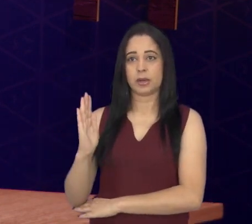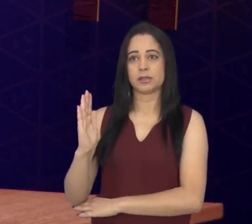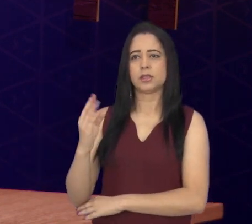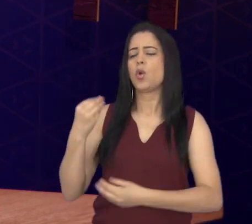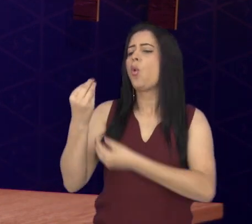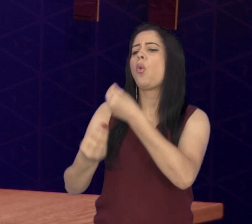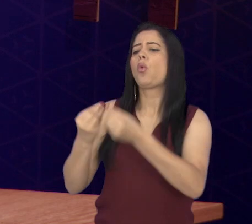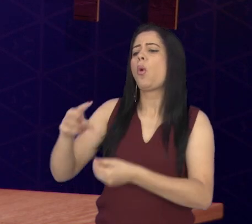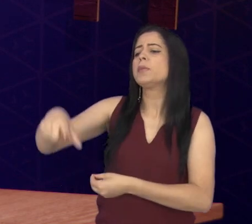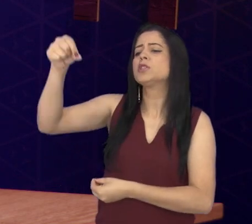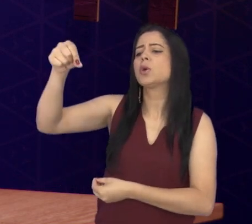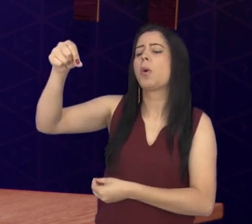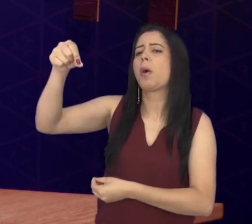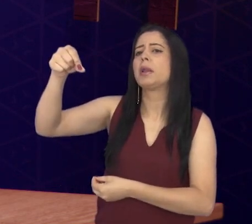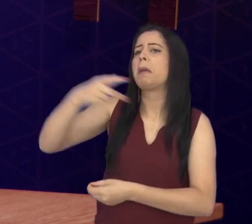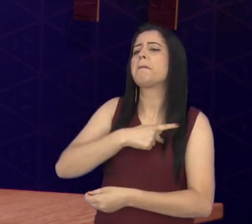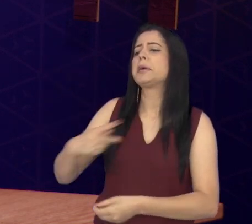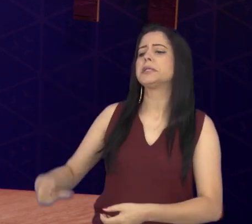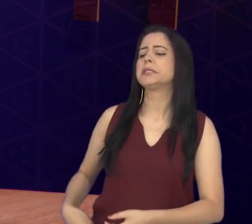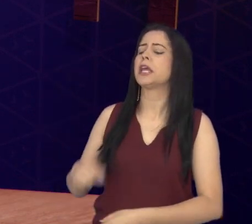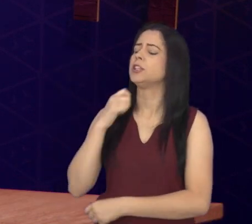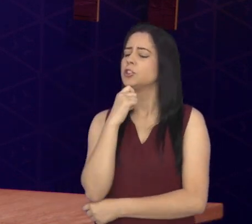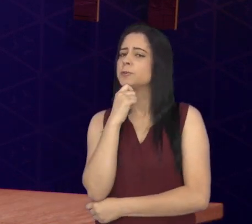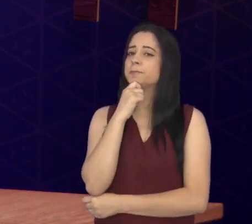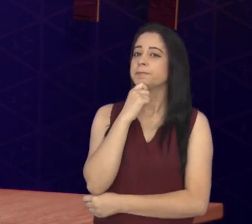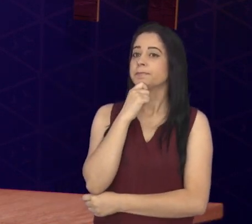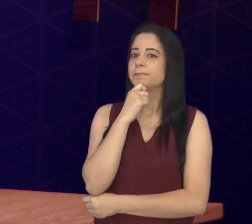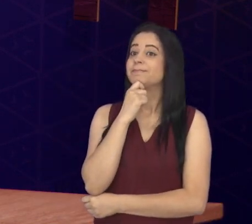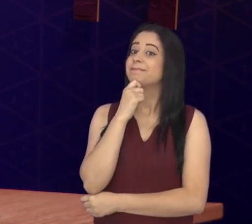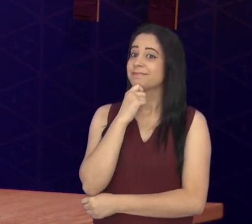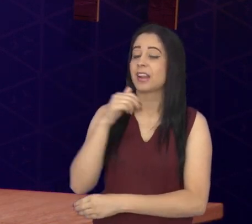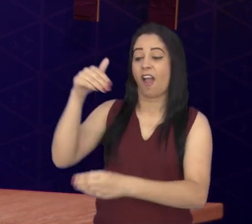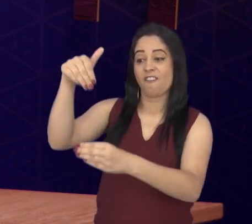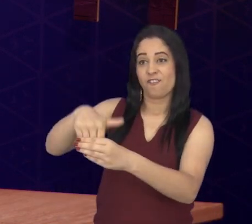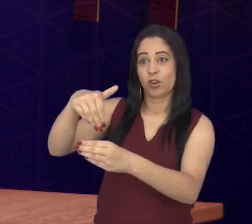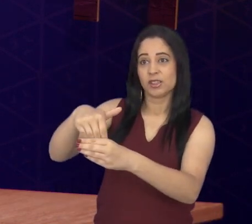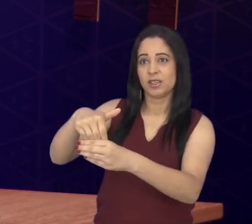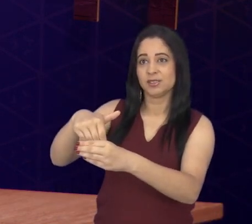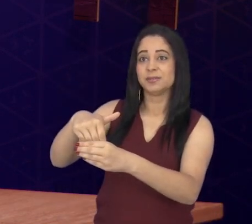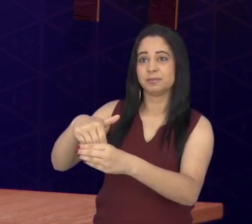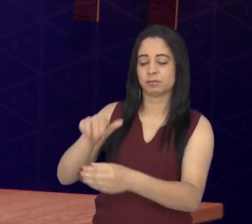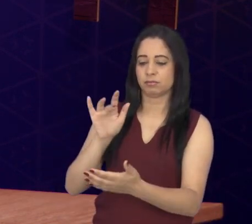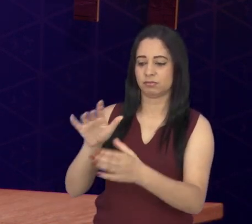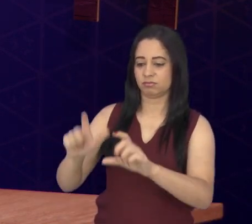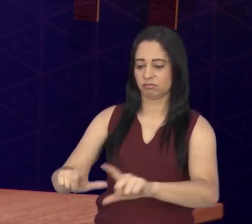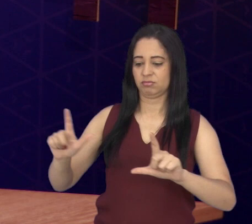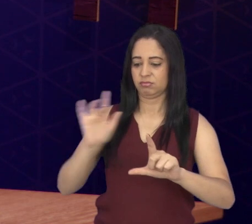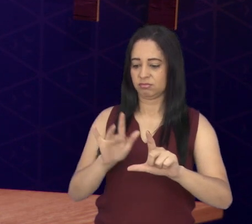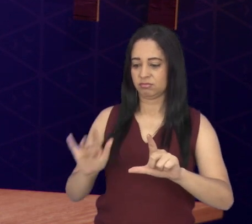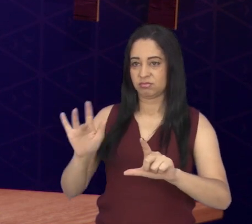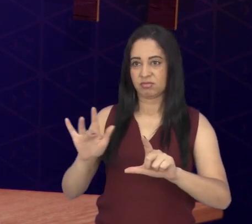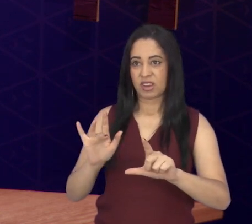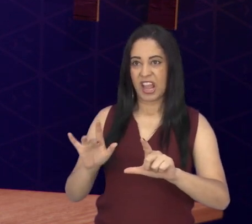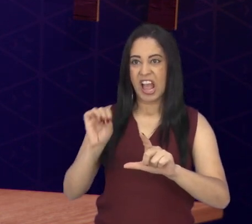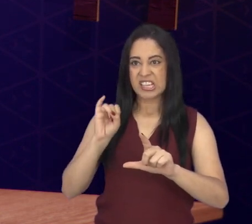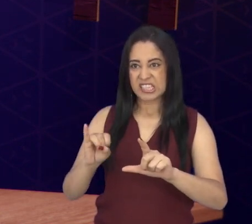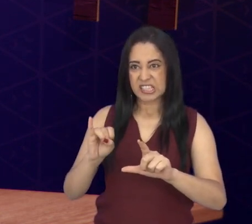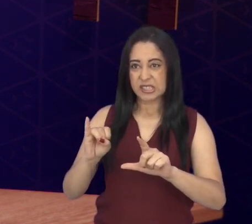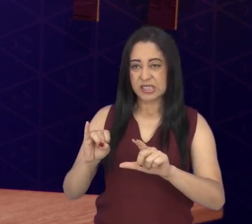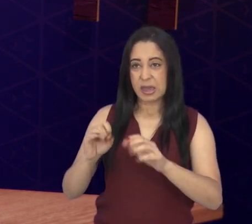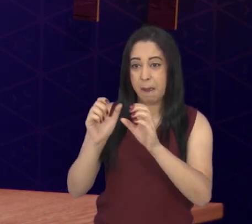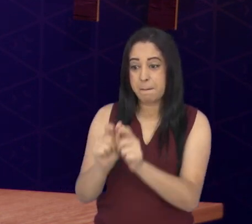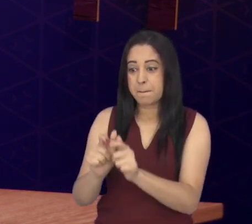substituição do presidente aqui no Brasil. A gente tem um pleito majoritário, né? Quem tiver mais voto,